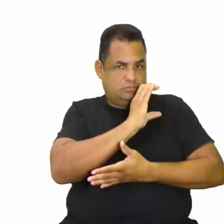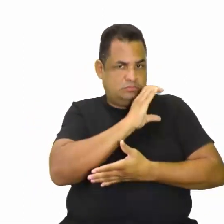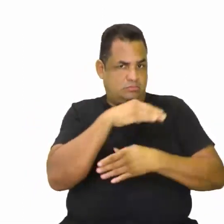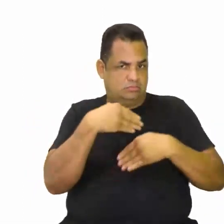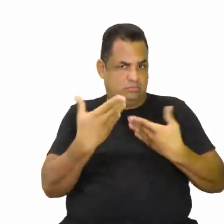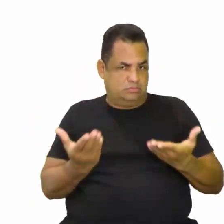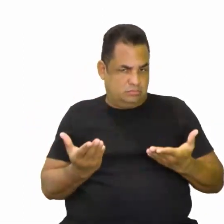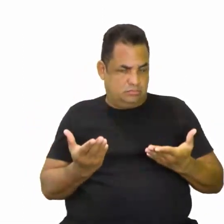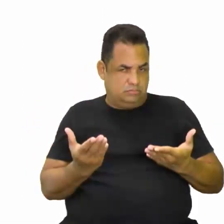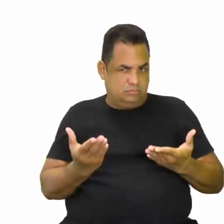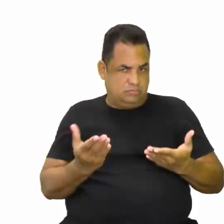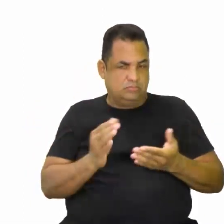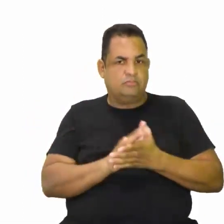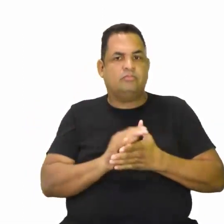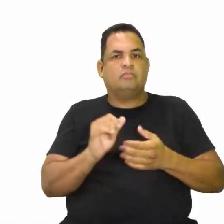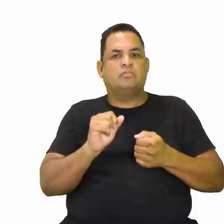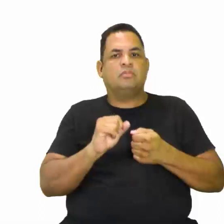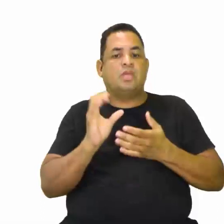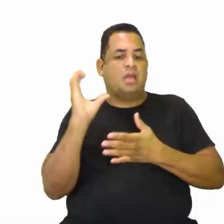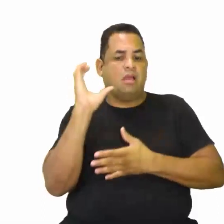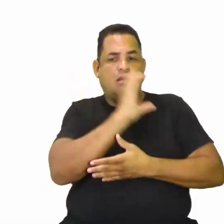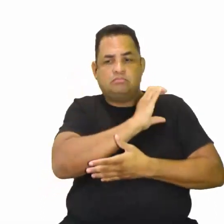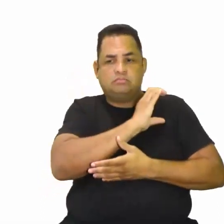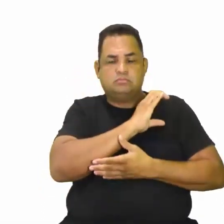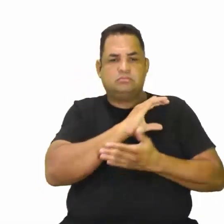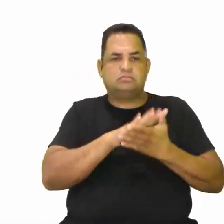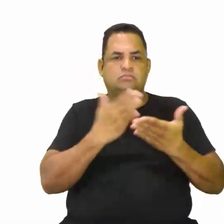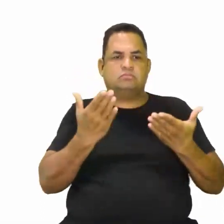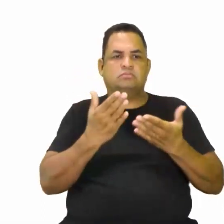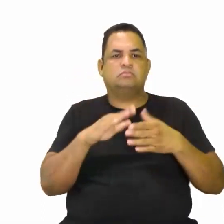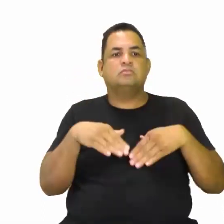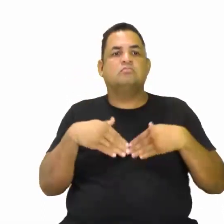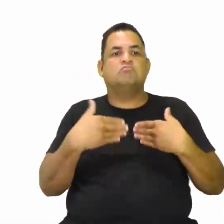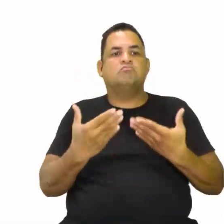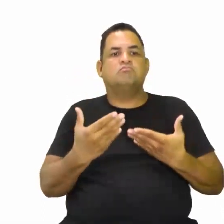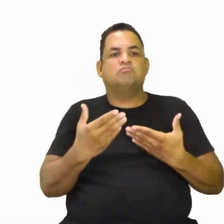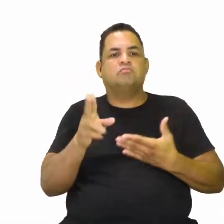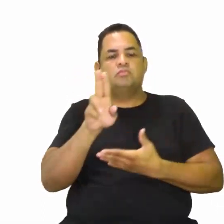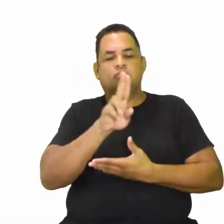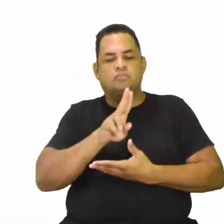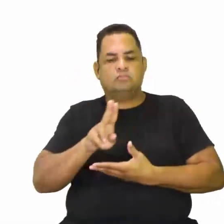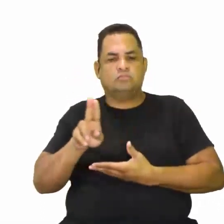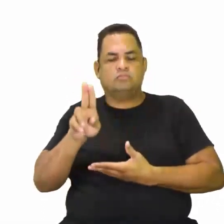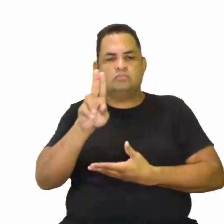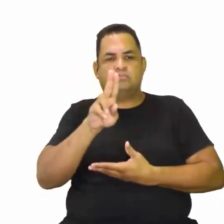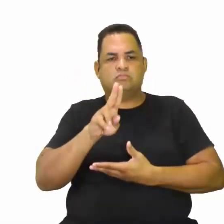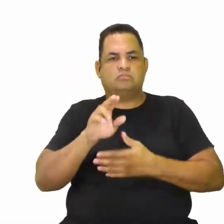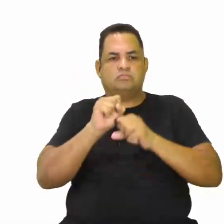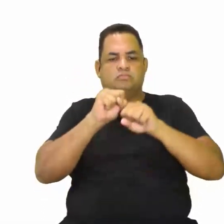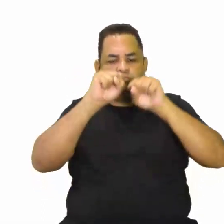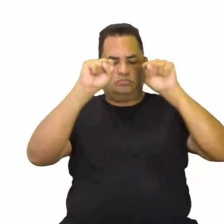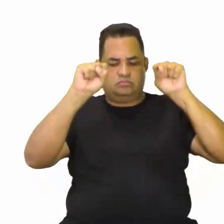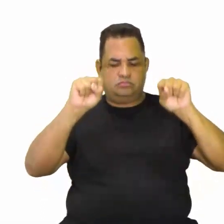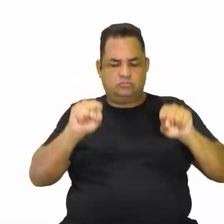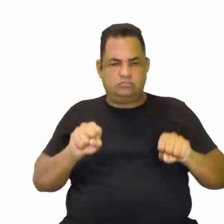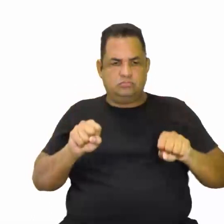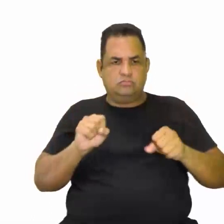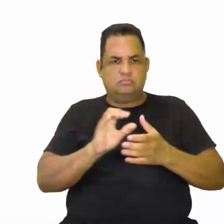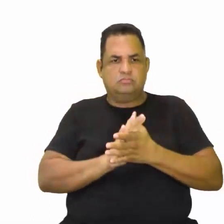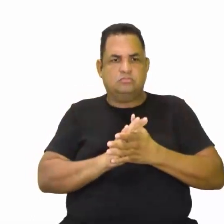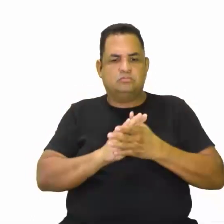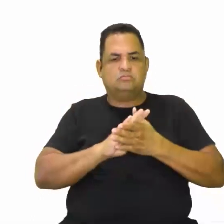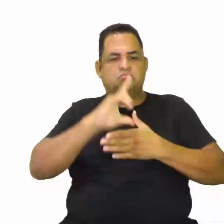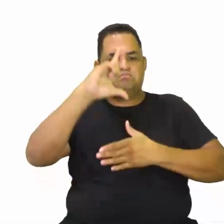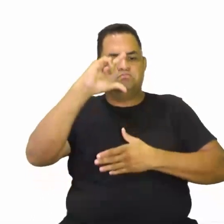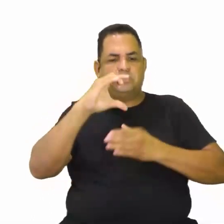dizer, você filtrar rapidamente, desde que no sistema você exerça uma